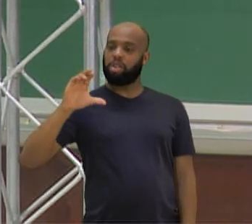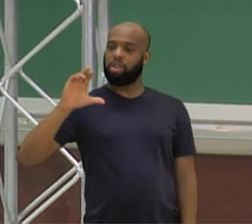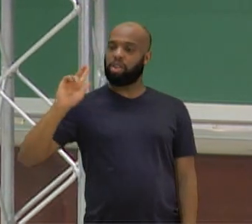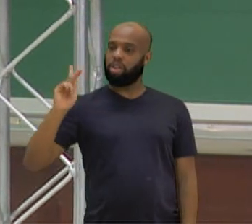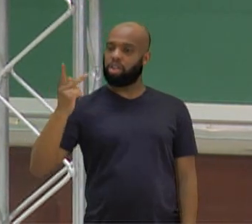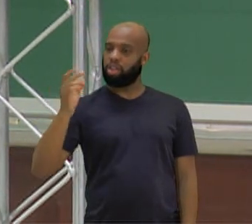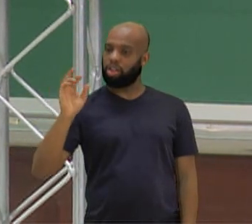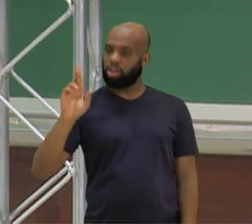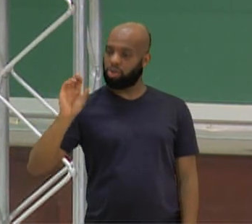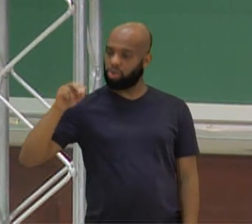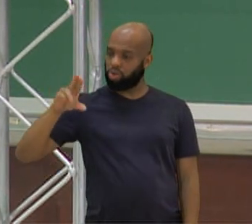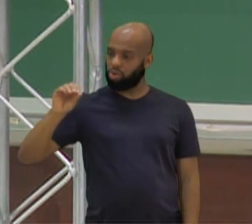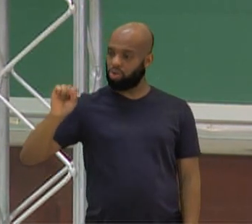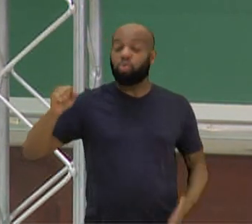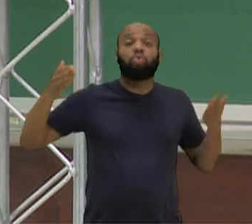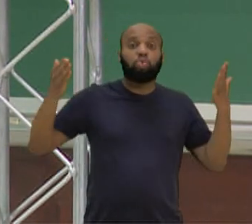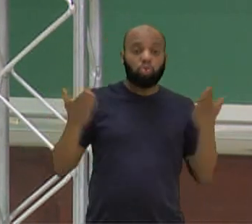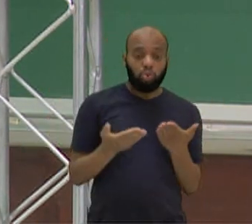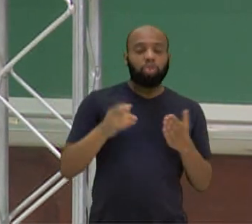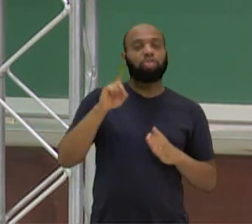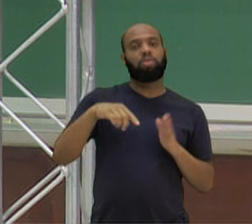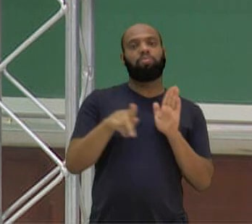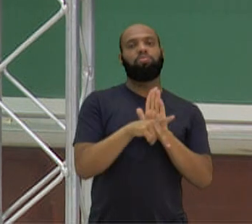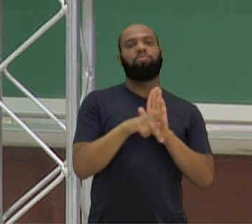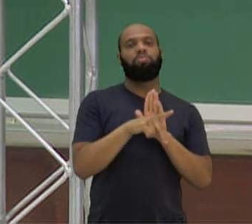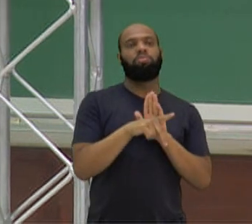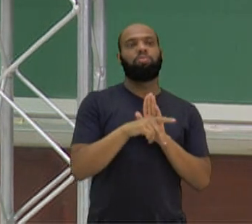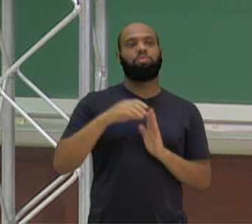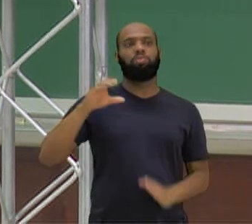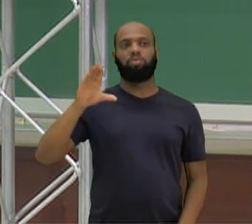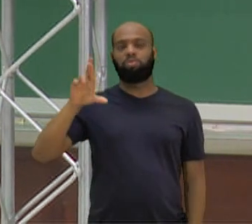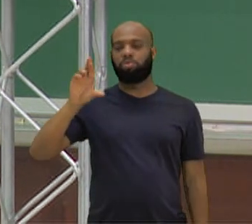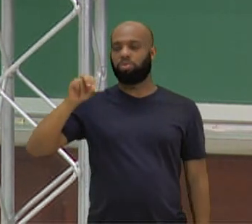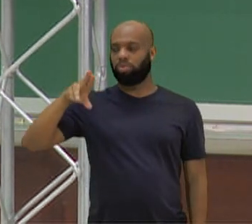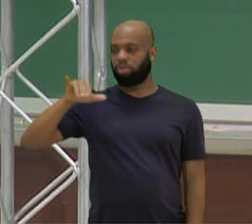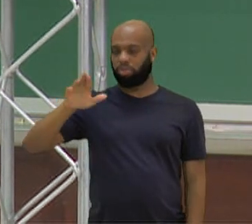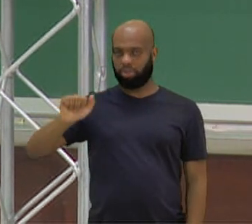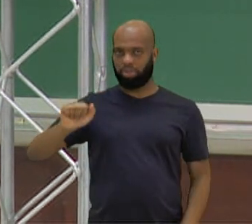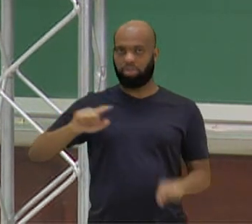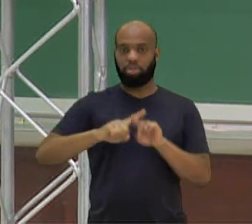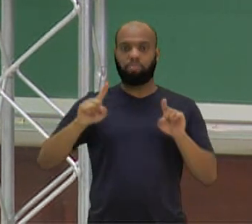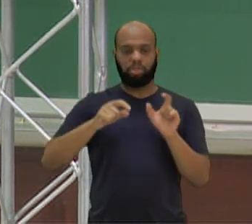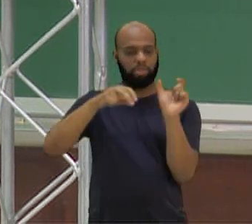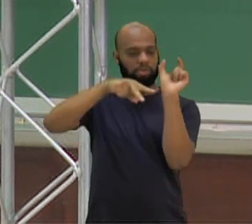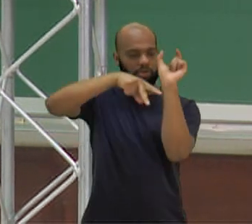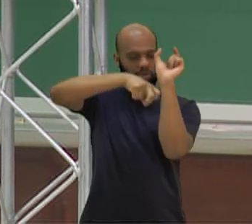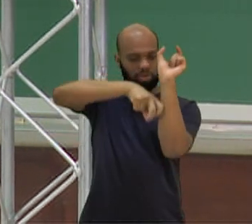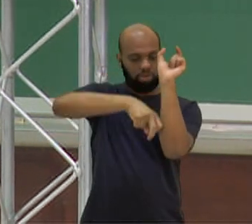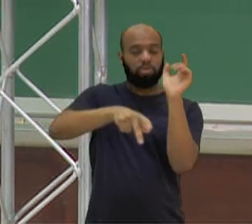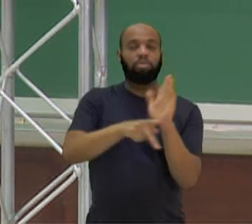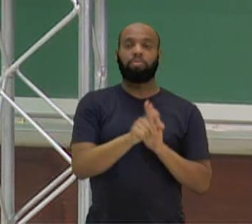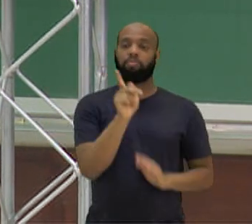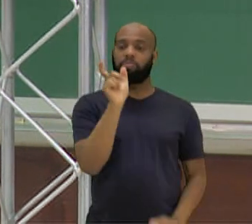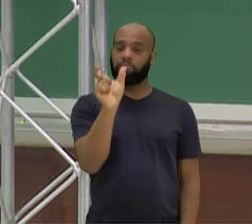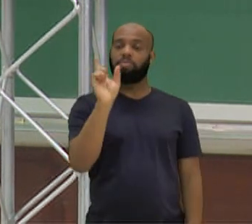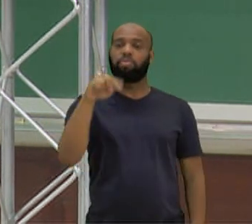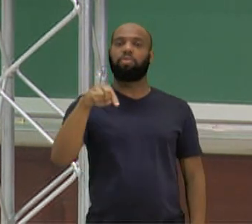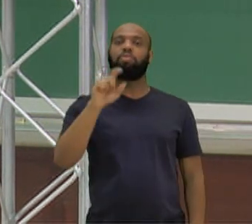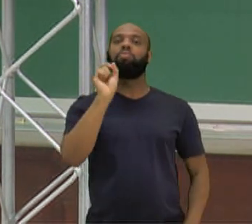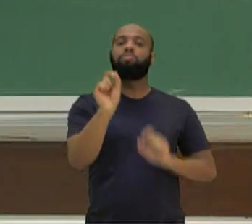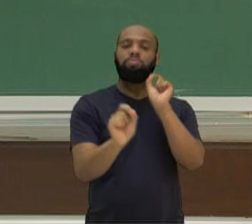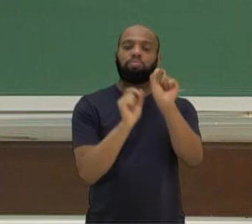cronos e o gênero, de fato, possui uma ligação direta com o tempo, pois tem por base fatos simples do